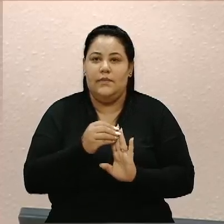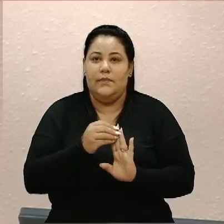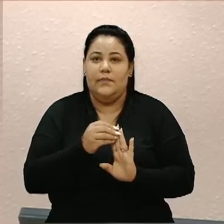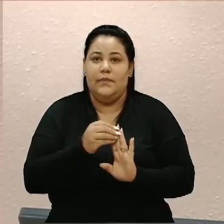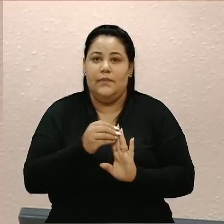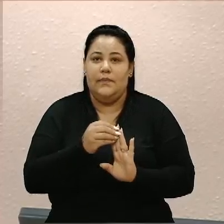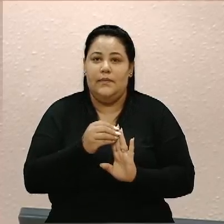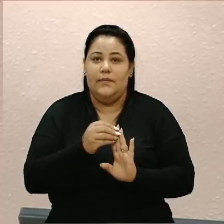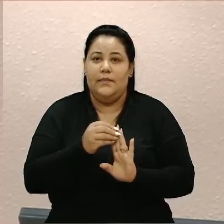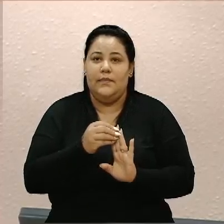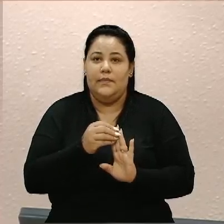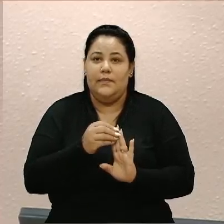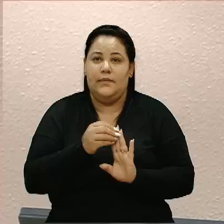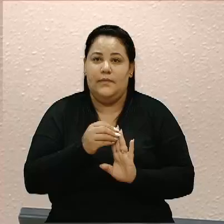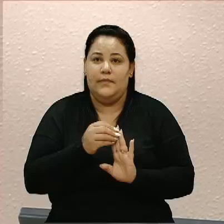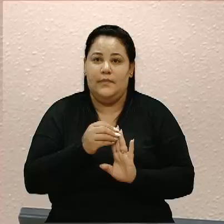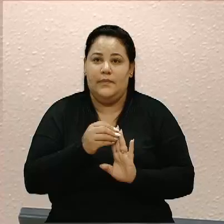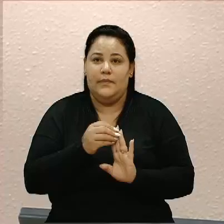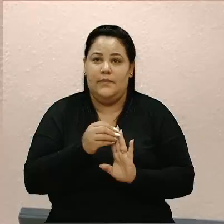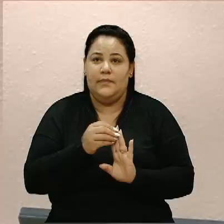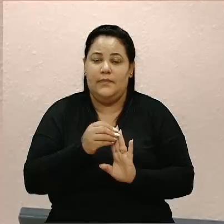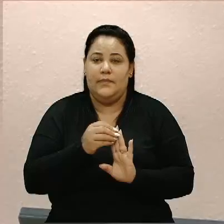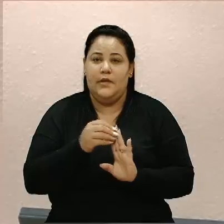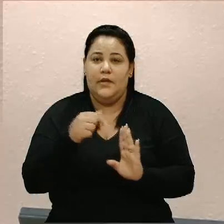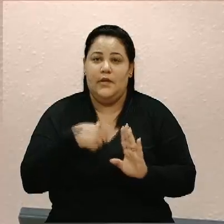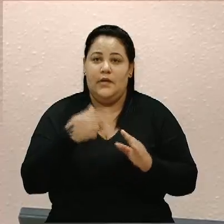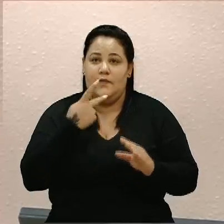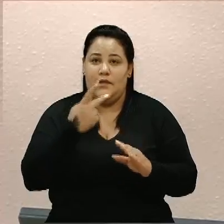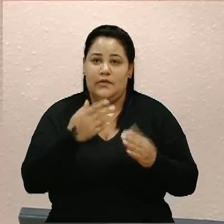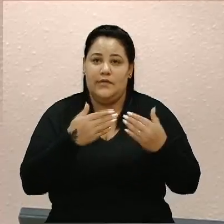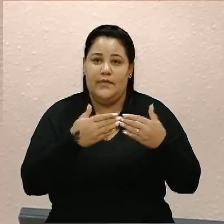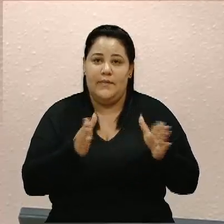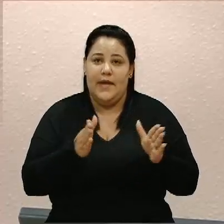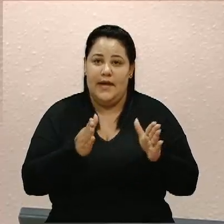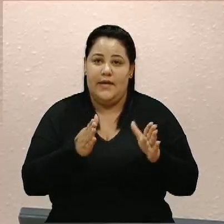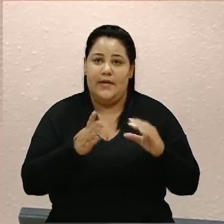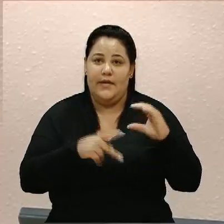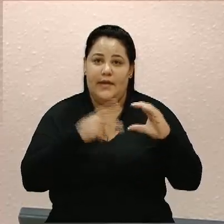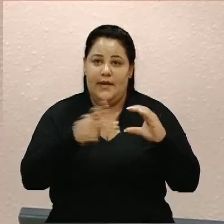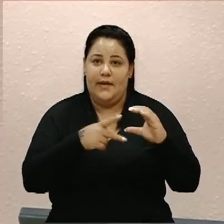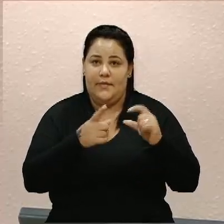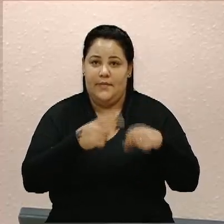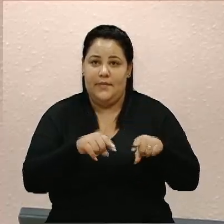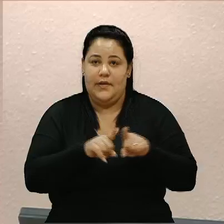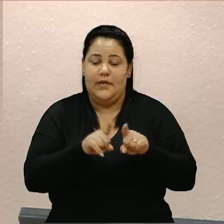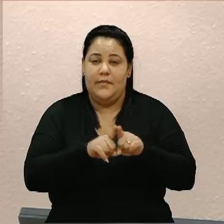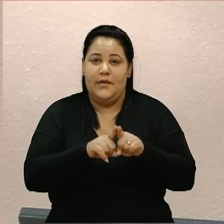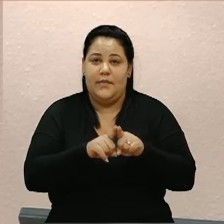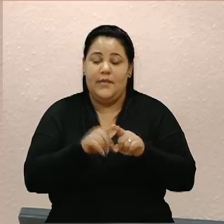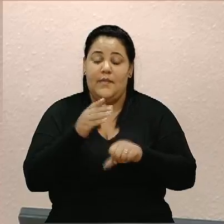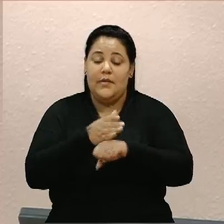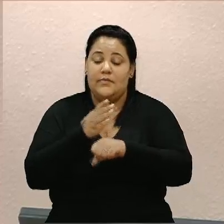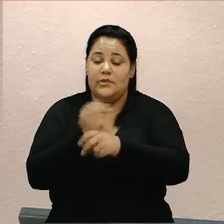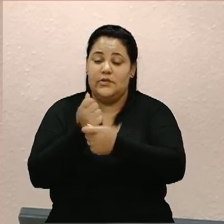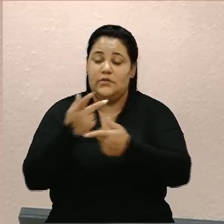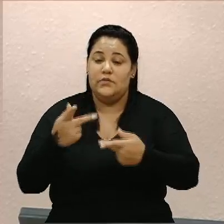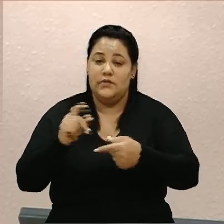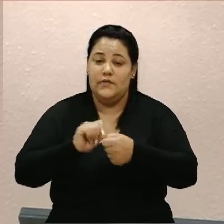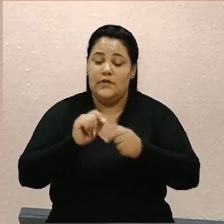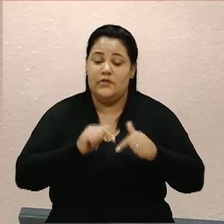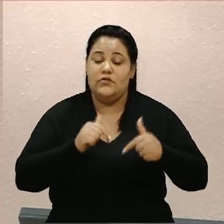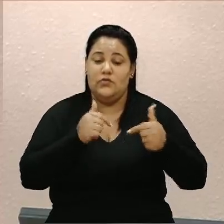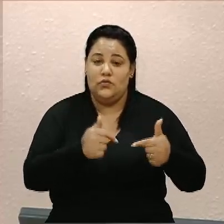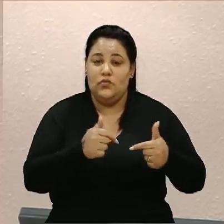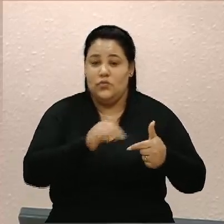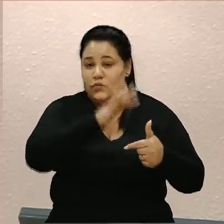me coloquei à disposição e coloquei essa casa para participar das operações que estão sendo feitas pelo município